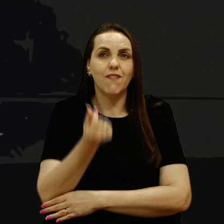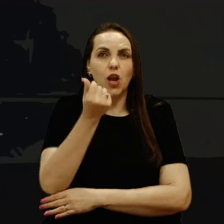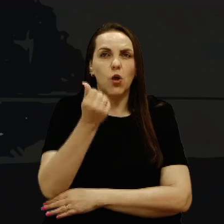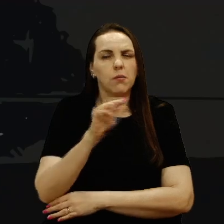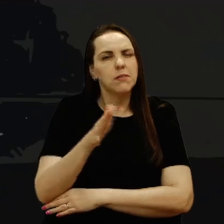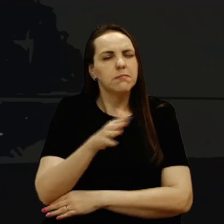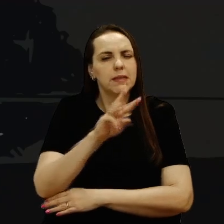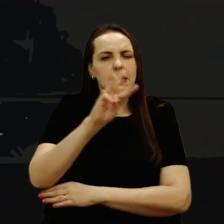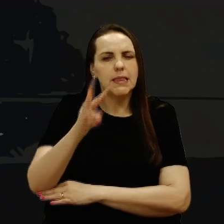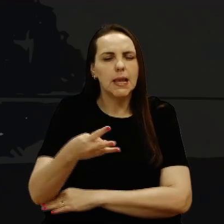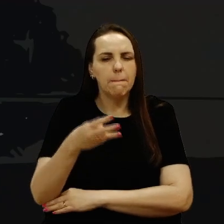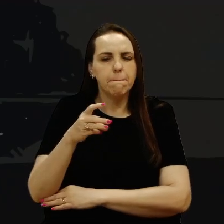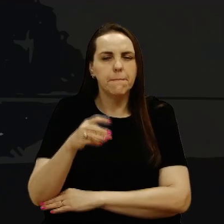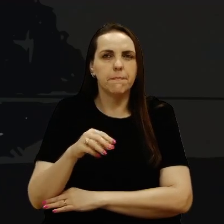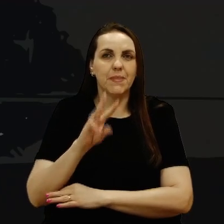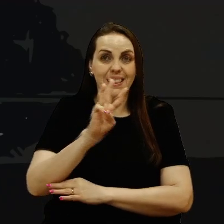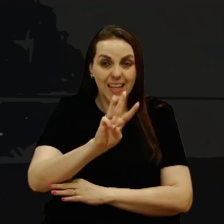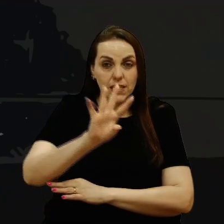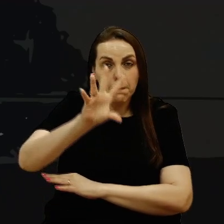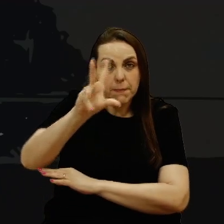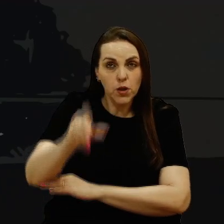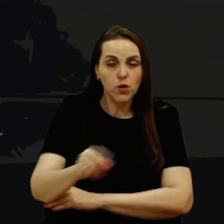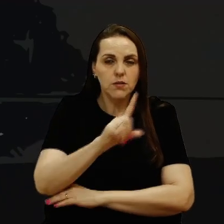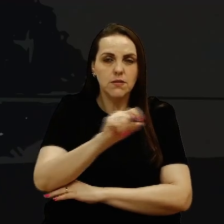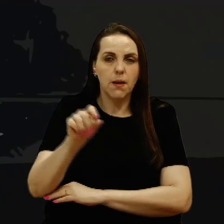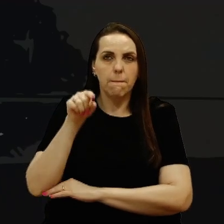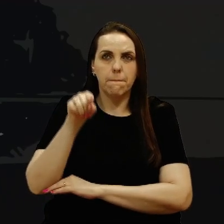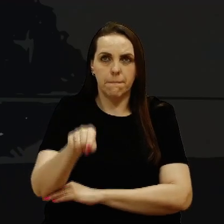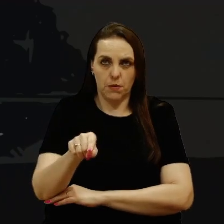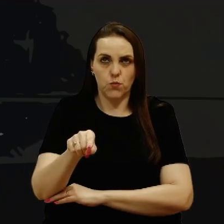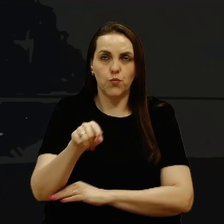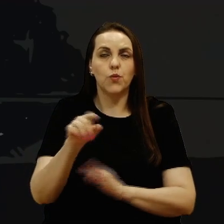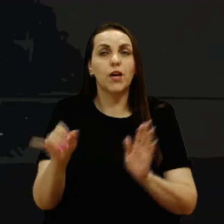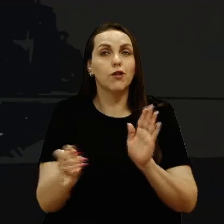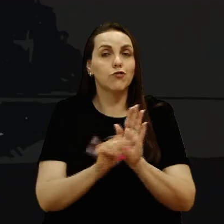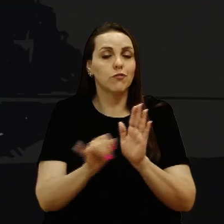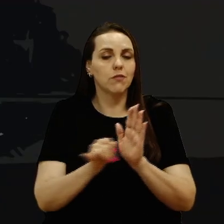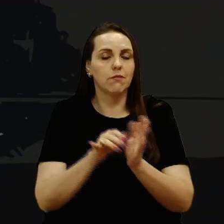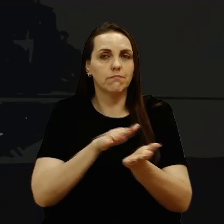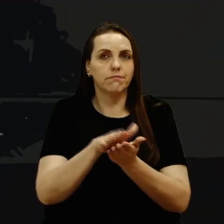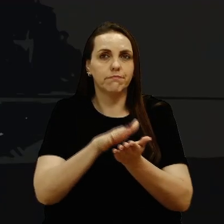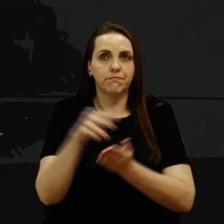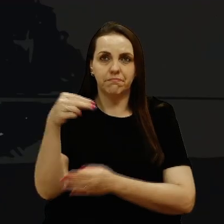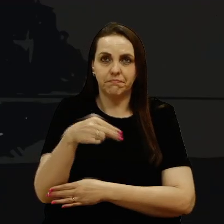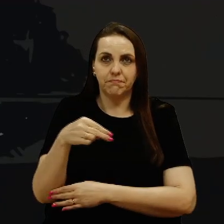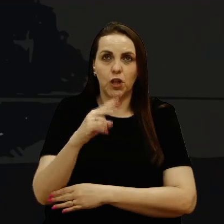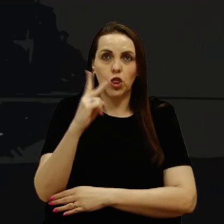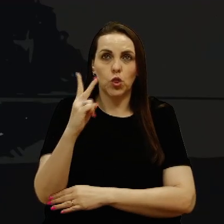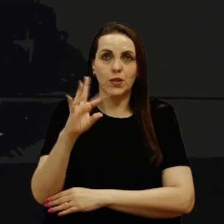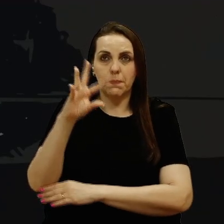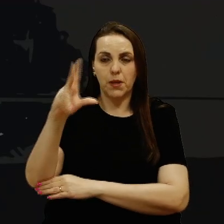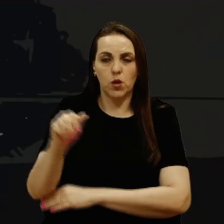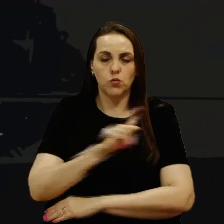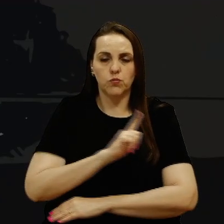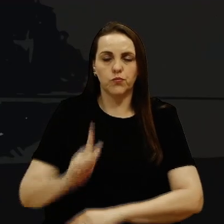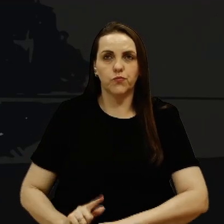R$3.100.000, o edital foi publicado no final de novembro, R$2 milhões do governo federal e o município entrou em contrapartida